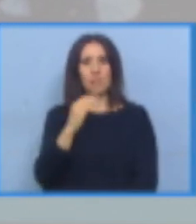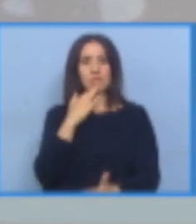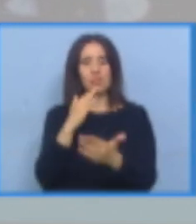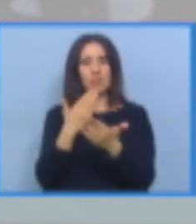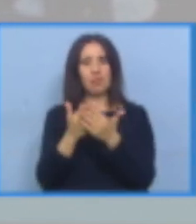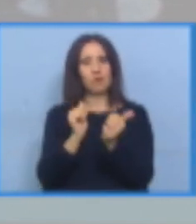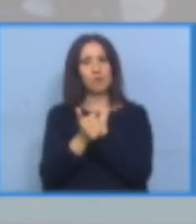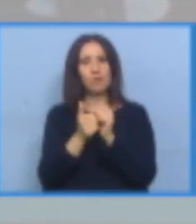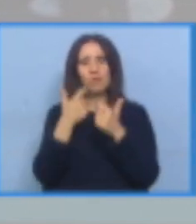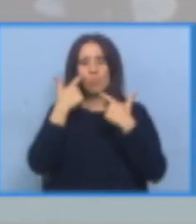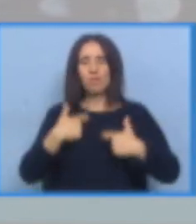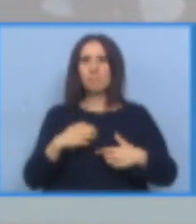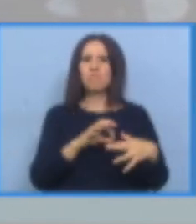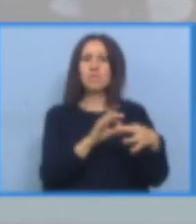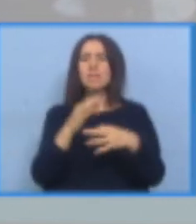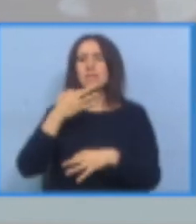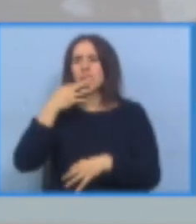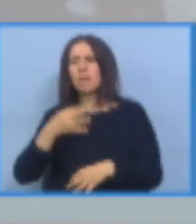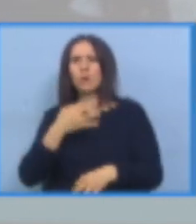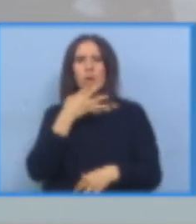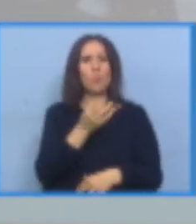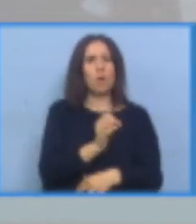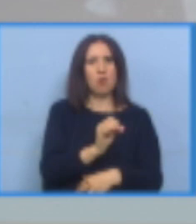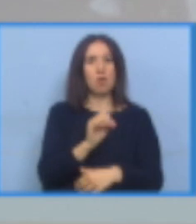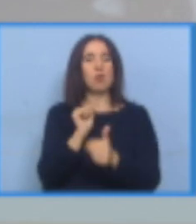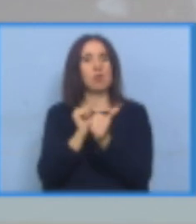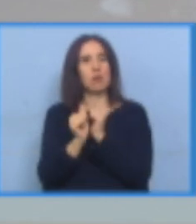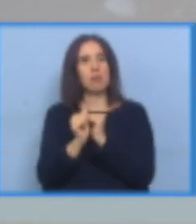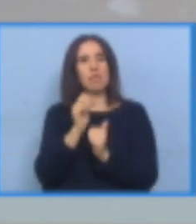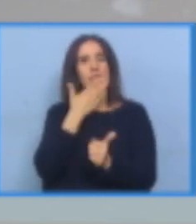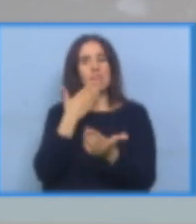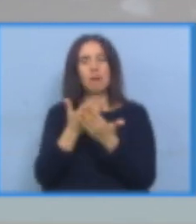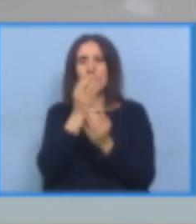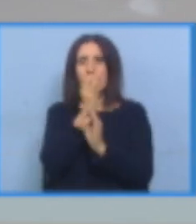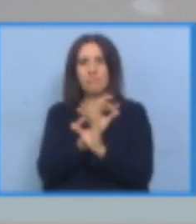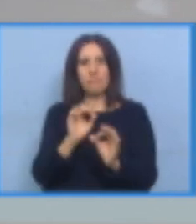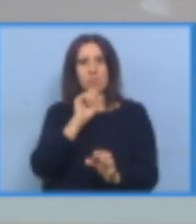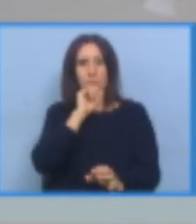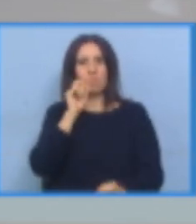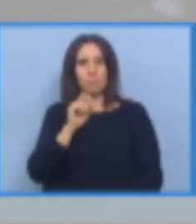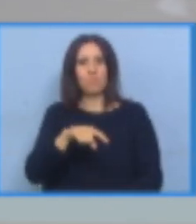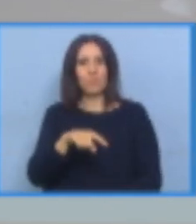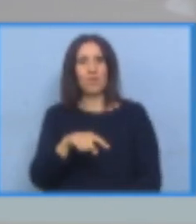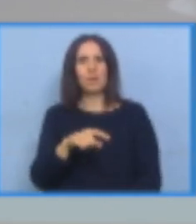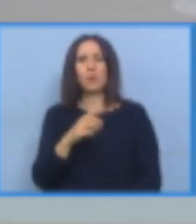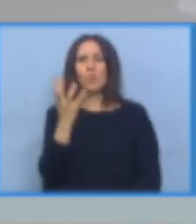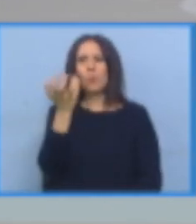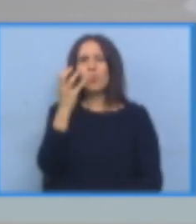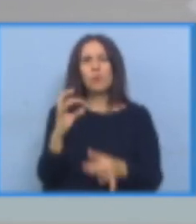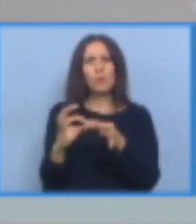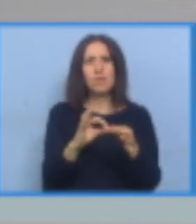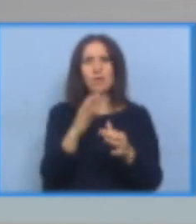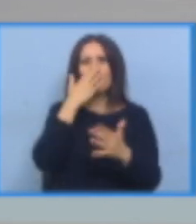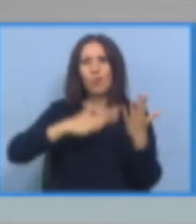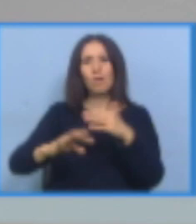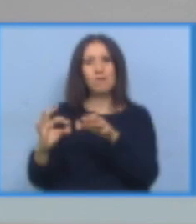da pessoa humana, quer crentes, quer não crentes. Portanto, o desporto pode ser aqui uma ferramenta fantástica de unir as culturas, de unir os